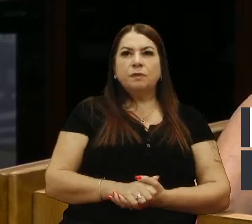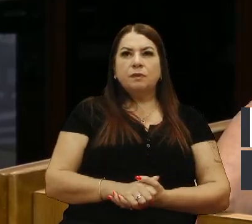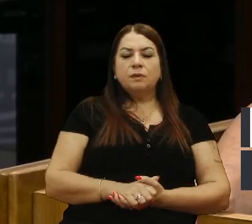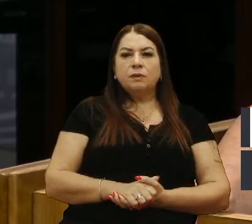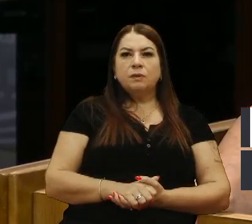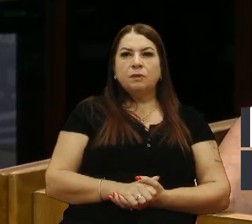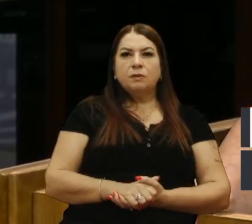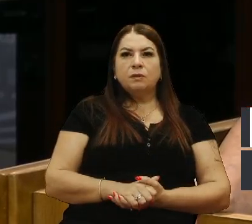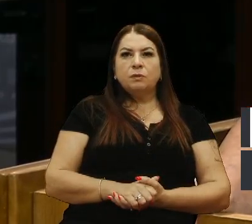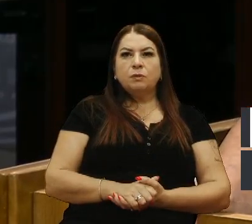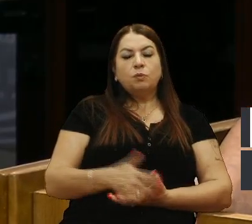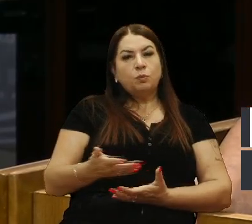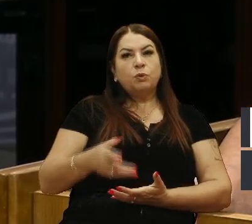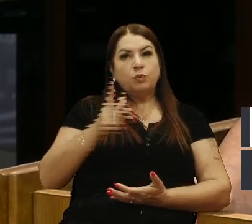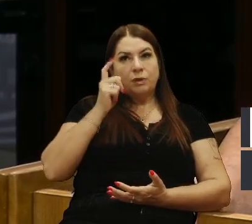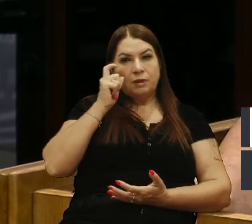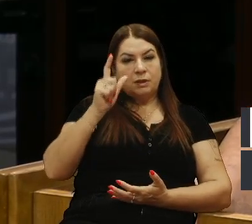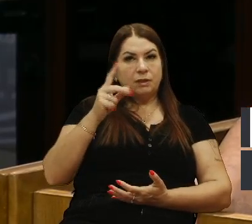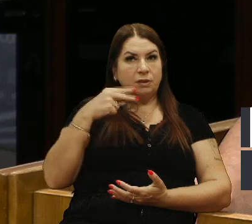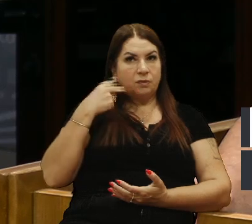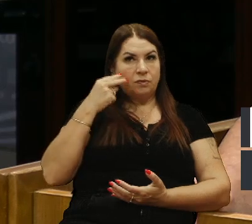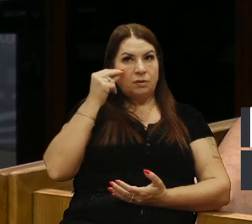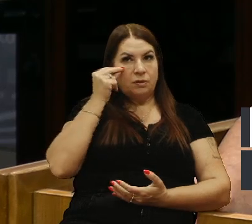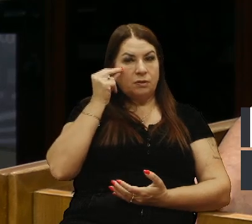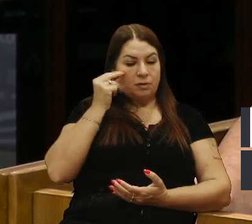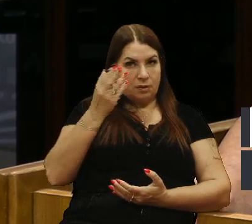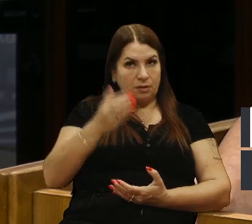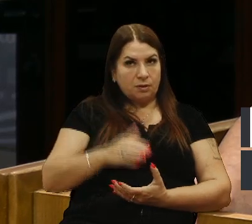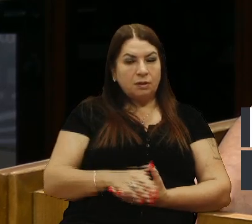Quando os interesses, vereador Cláudio Libardi,